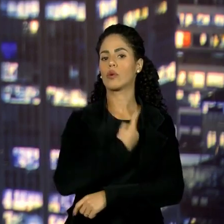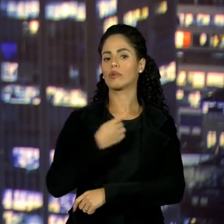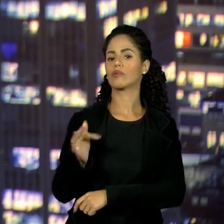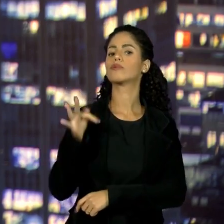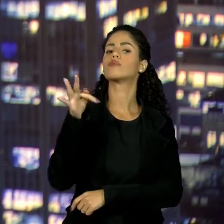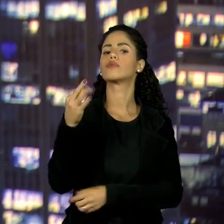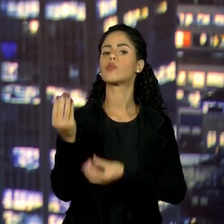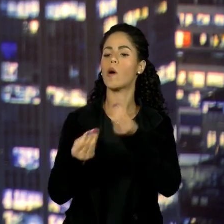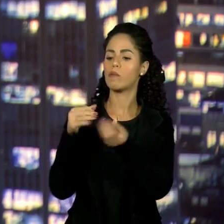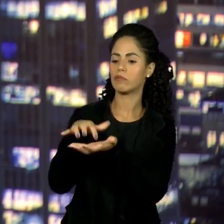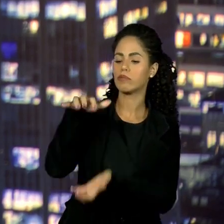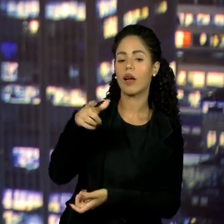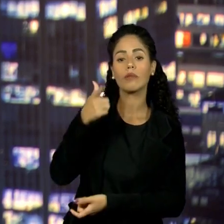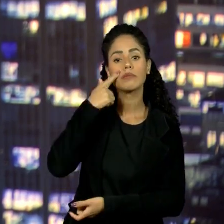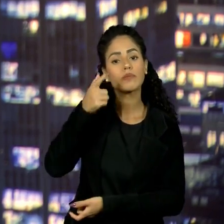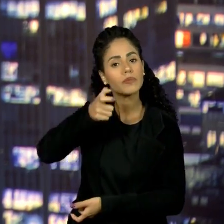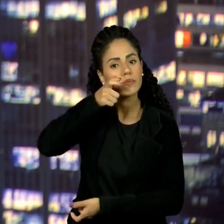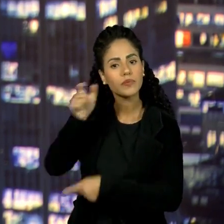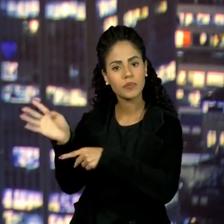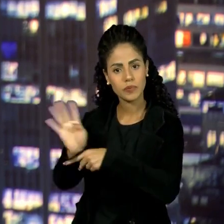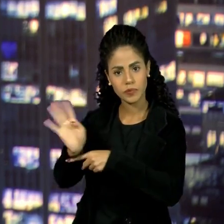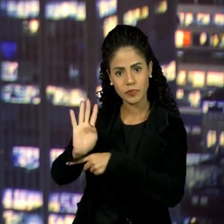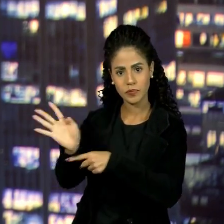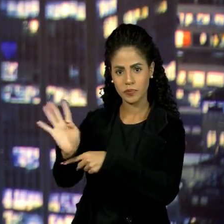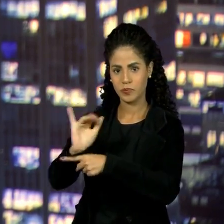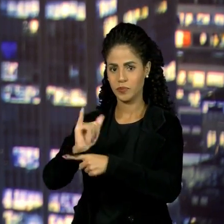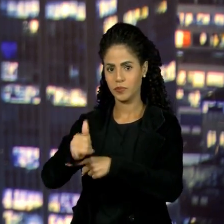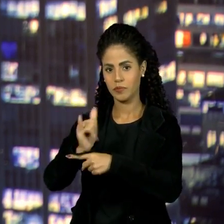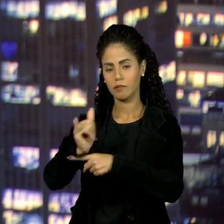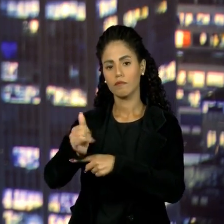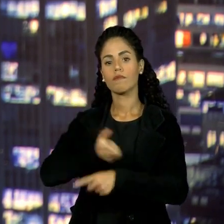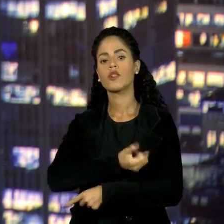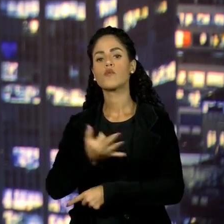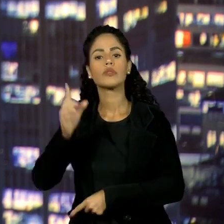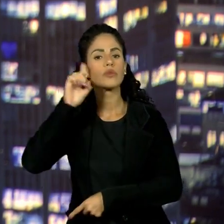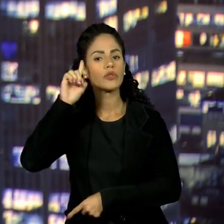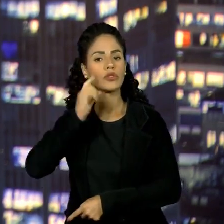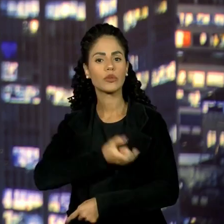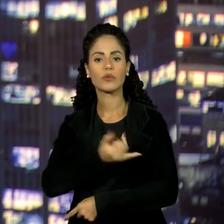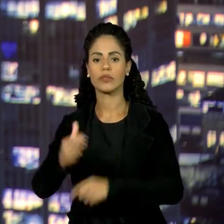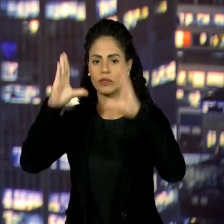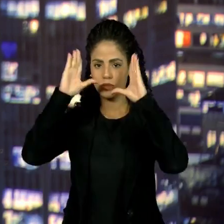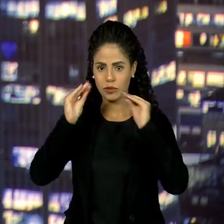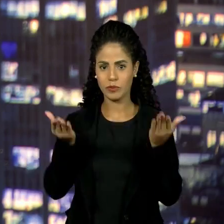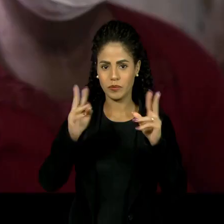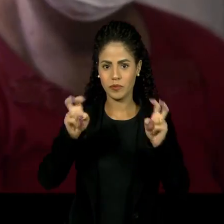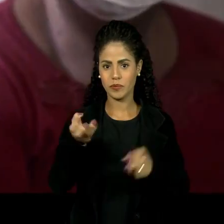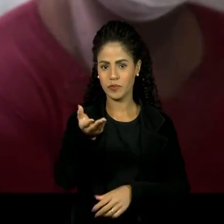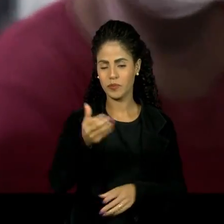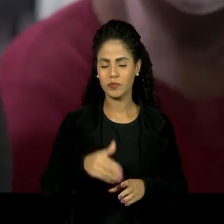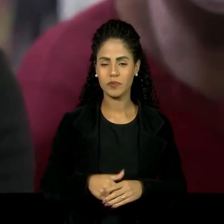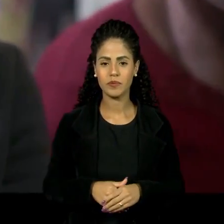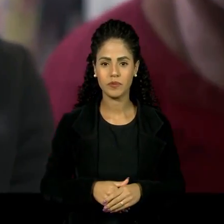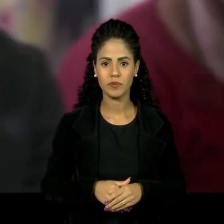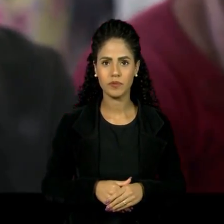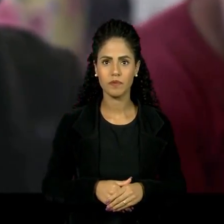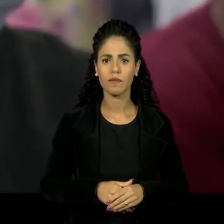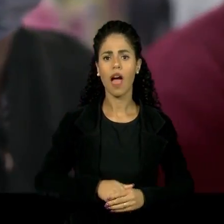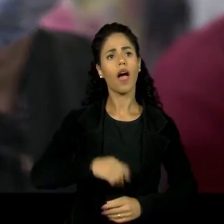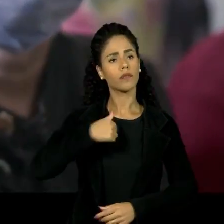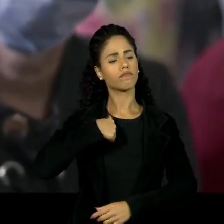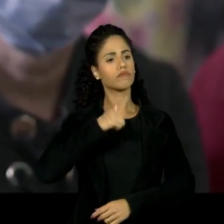vida. Vamos assistir juntos a um trechinho do documentário Quantos Dias, Quantas Noites, tema desse programa de hoje. Eu sou